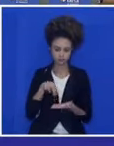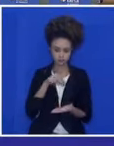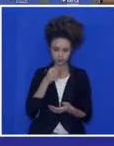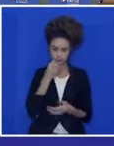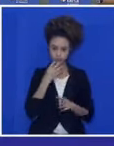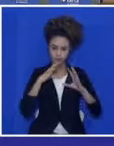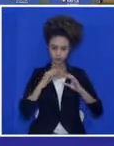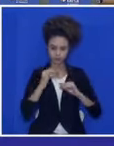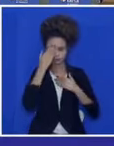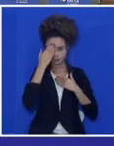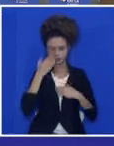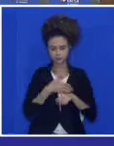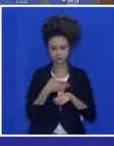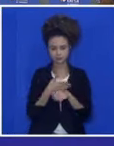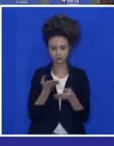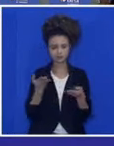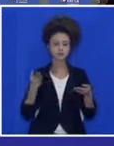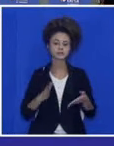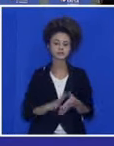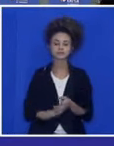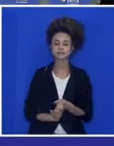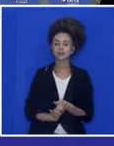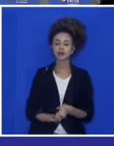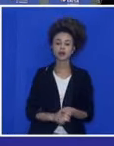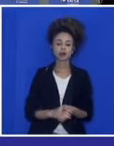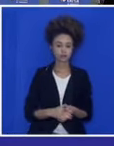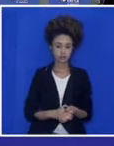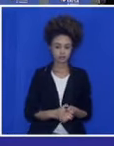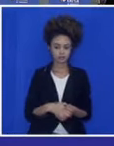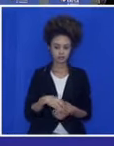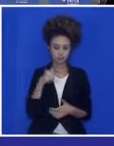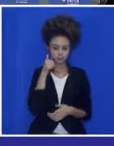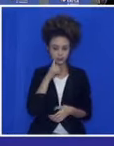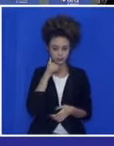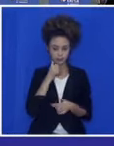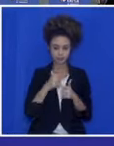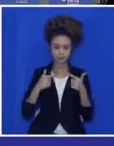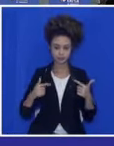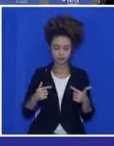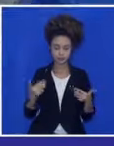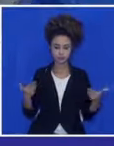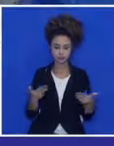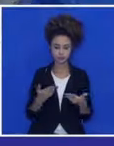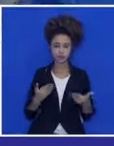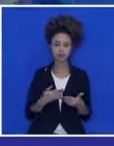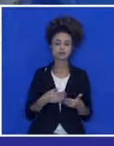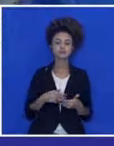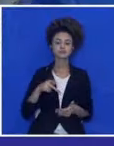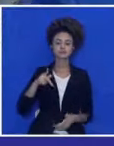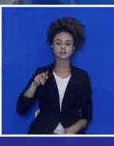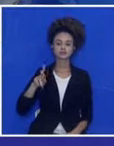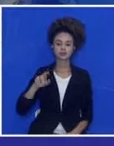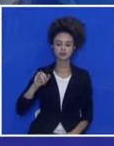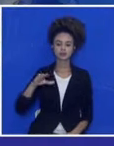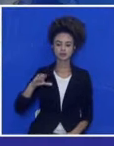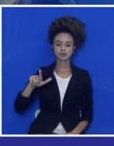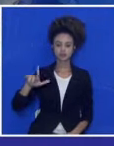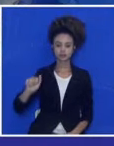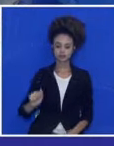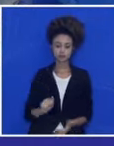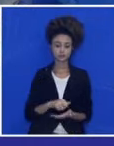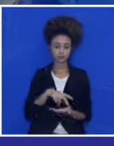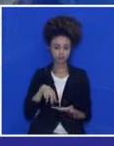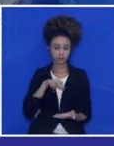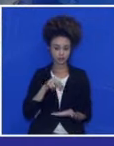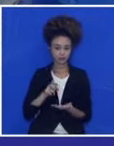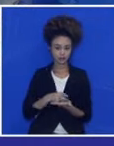noite, muito obrigado pela colaboração de vocês. Contamos ainda com o auxílio da nossa garota da sorte hoje, a Priscila. Vamos ao